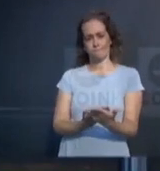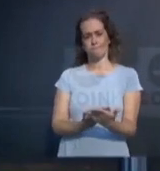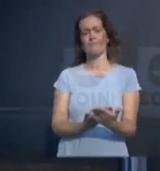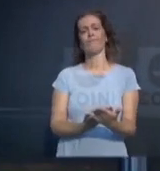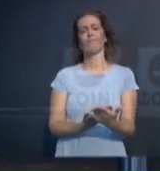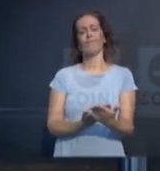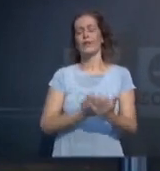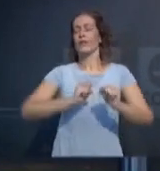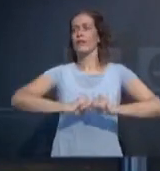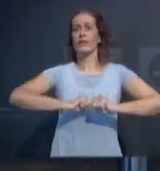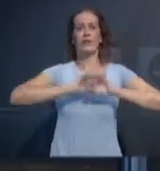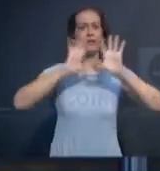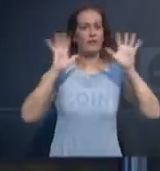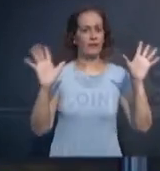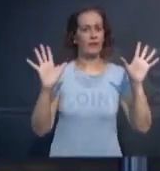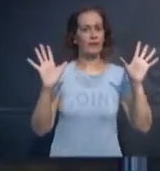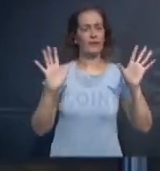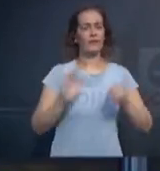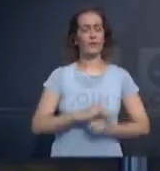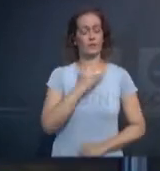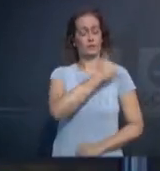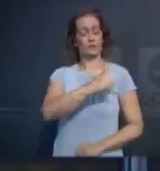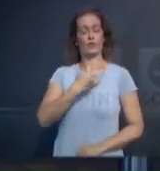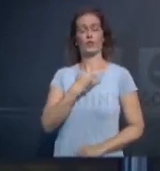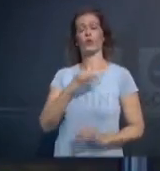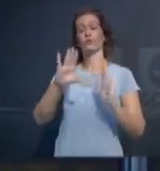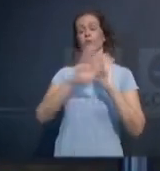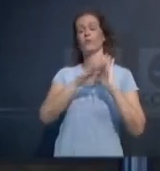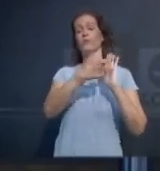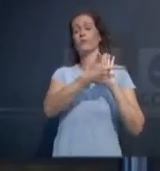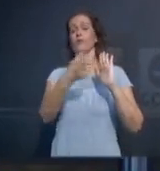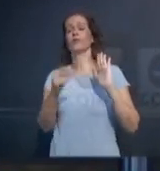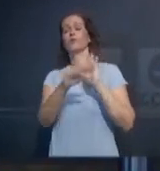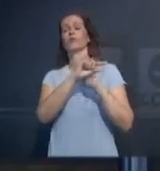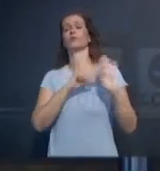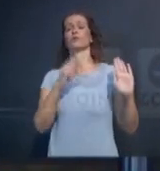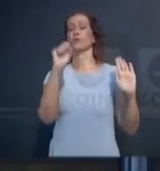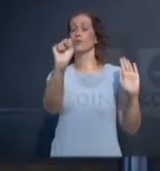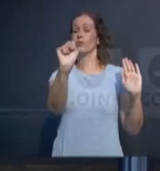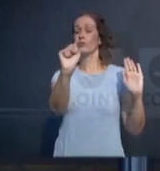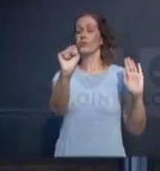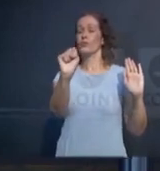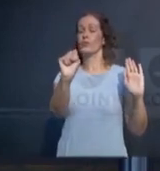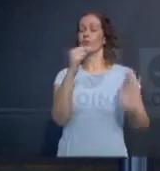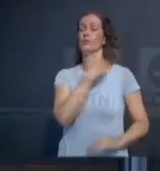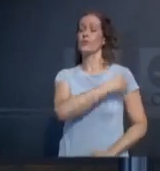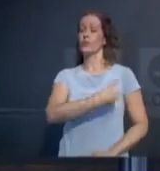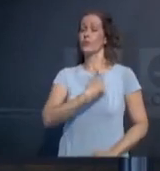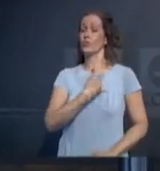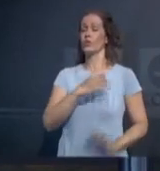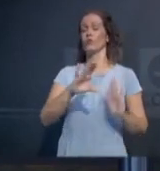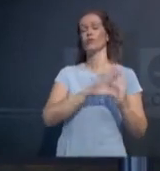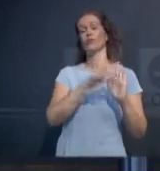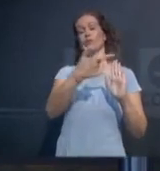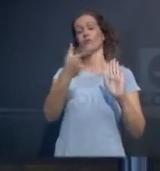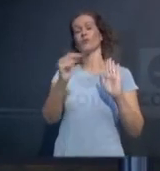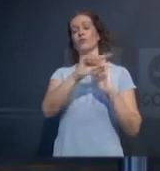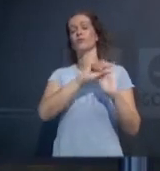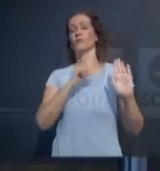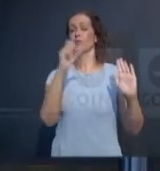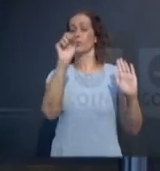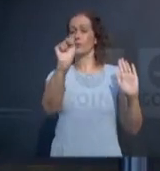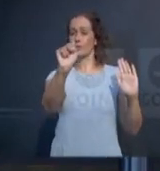uma forma clara. João capítulo 20, o verso 8. João 20, verso 8.